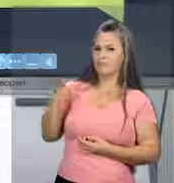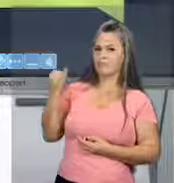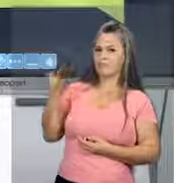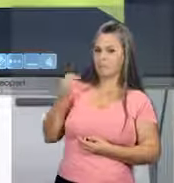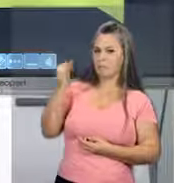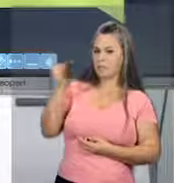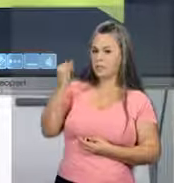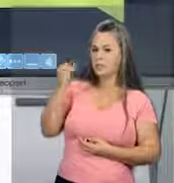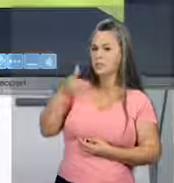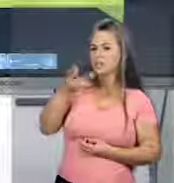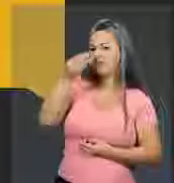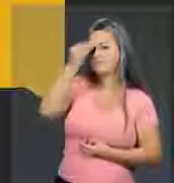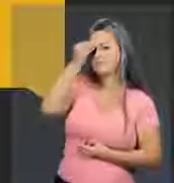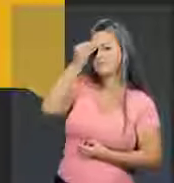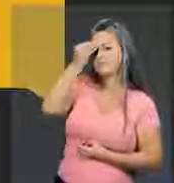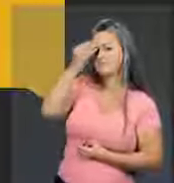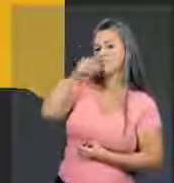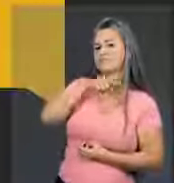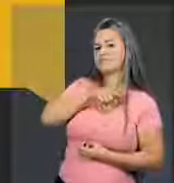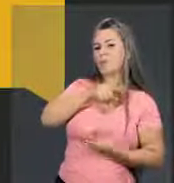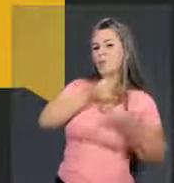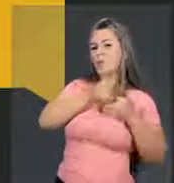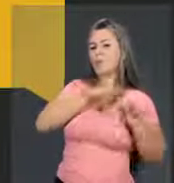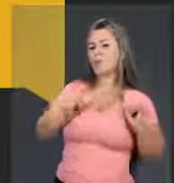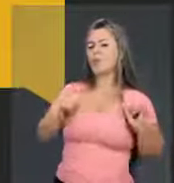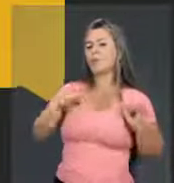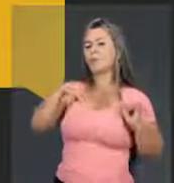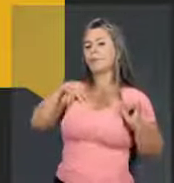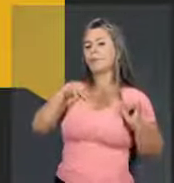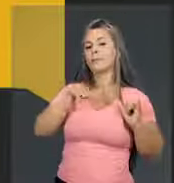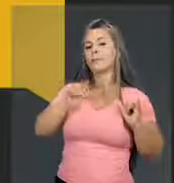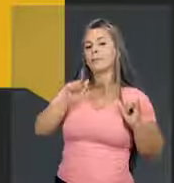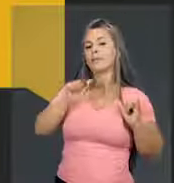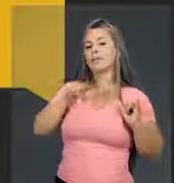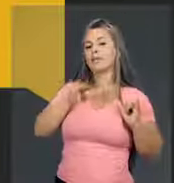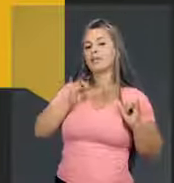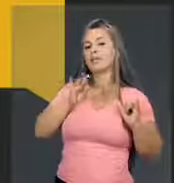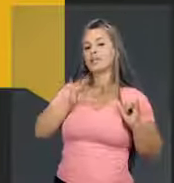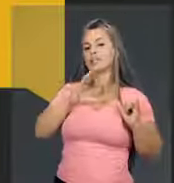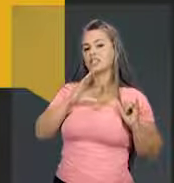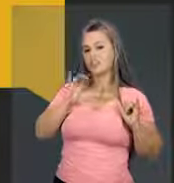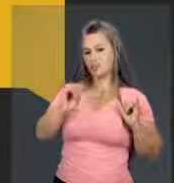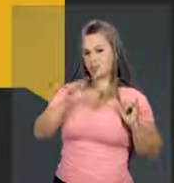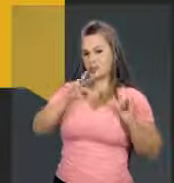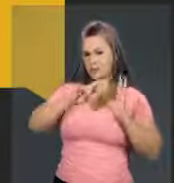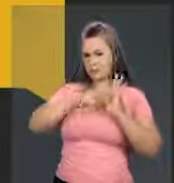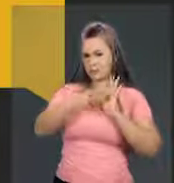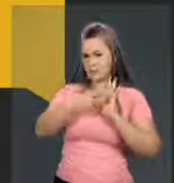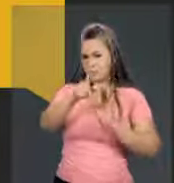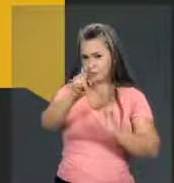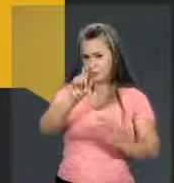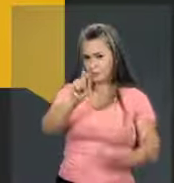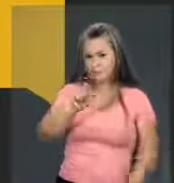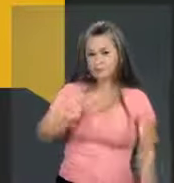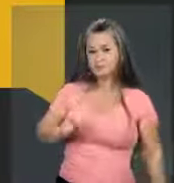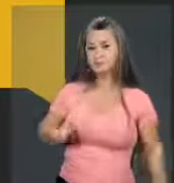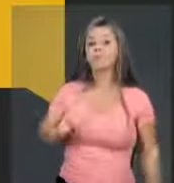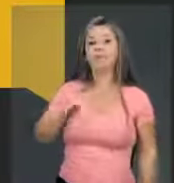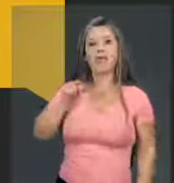importantíssimo é o chamado efeito magnético. O efeito magnético, ele é um